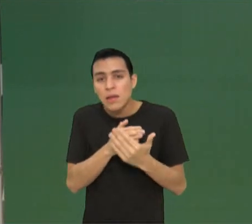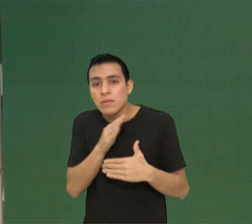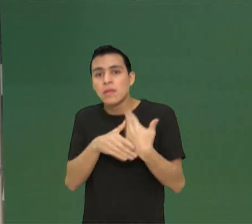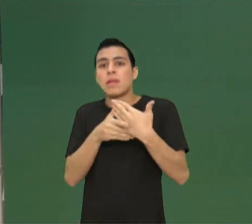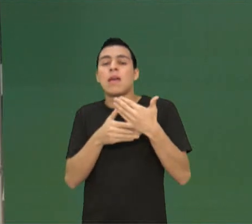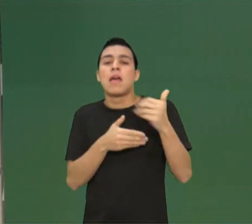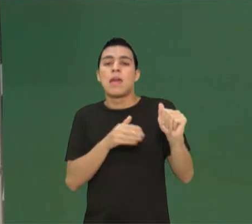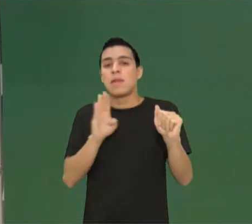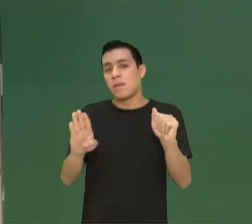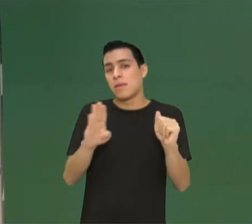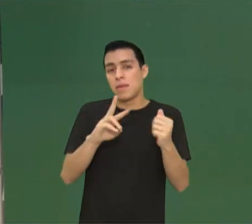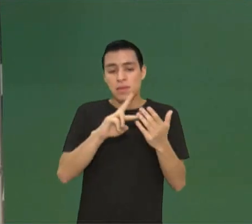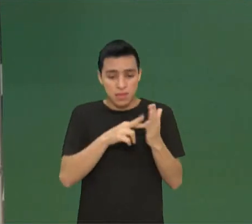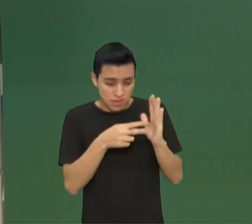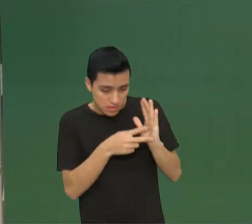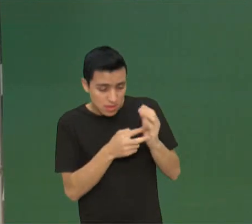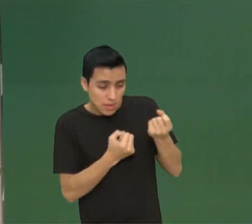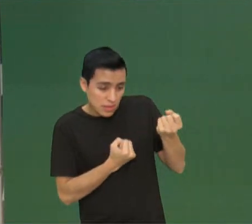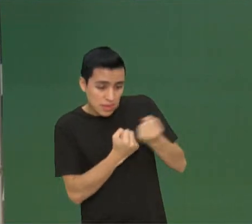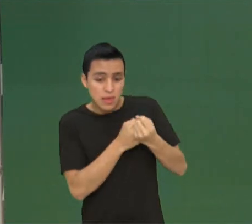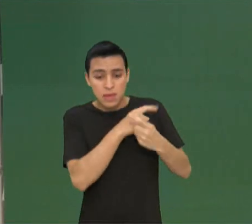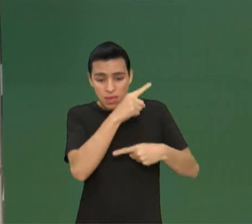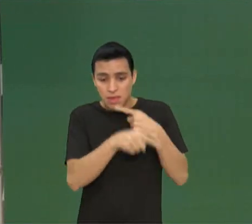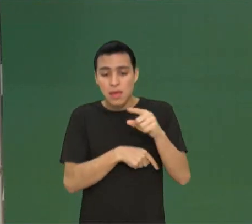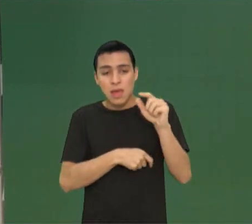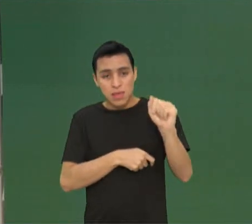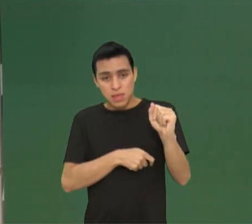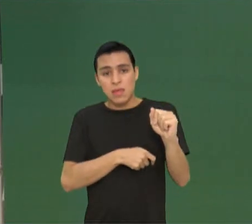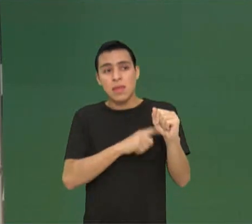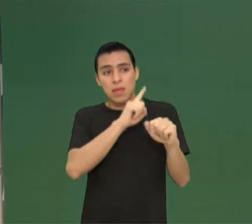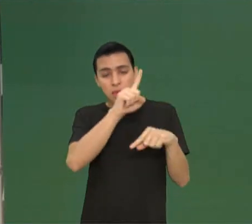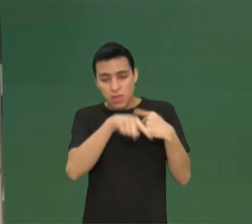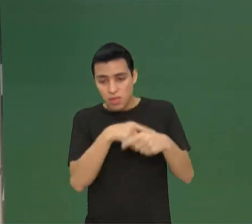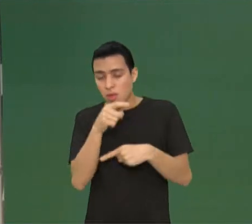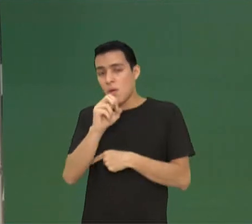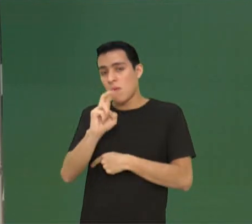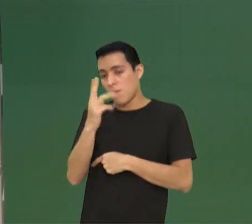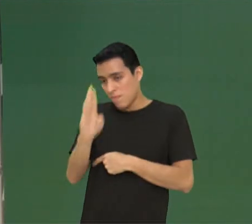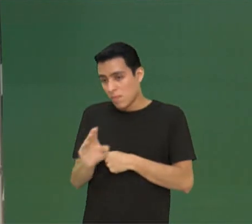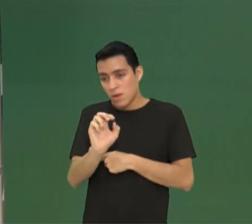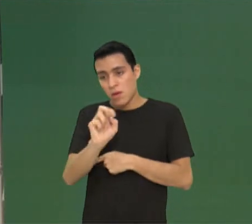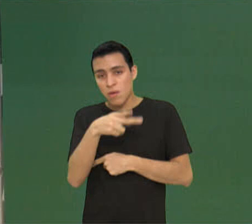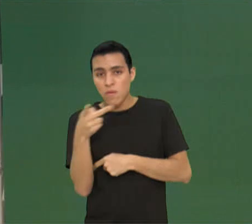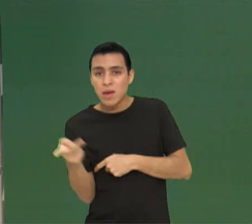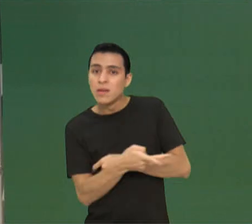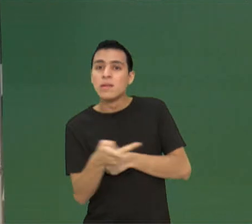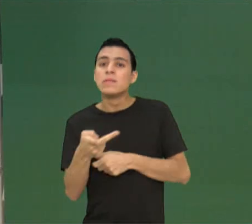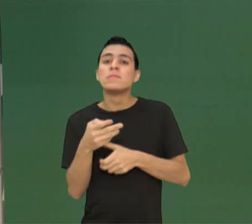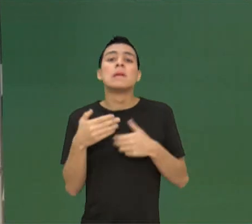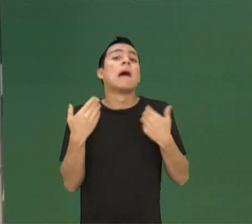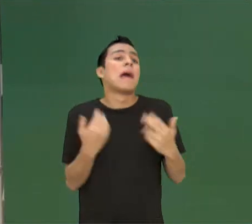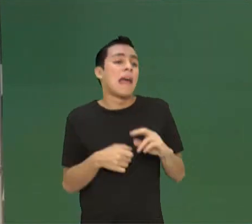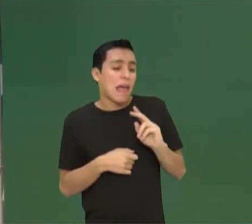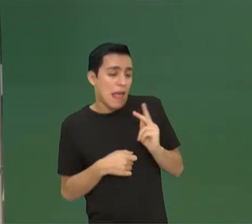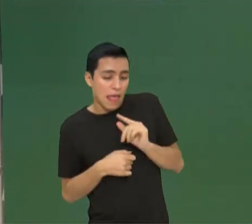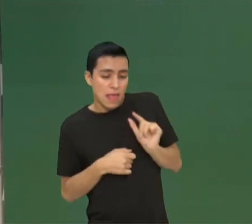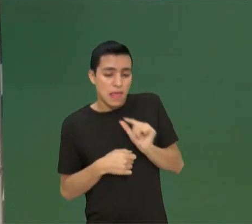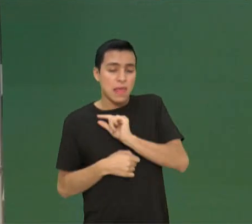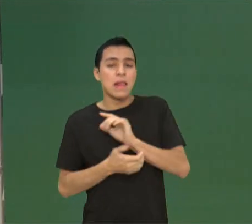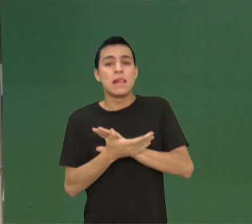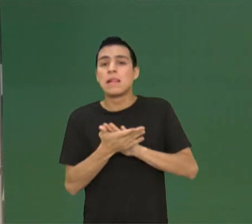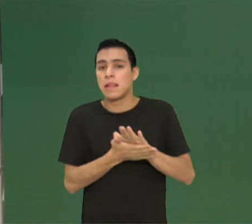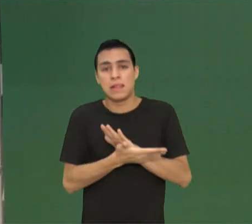pai. Portanto, o pai dele também vai ser positivo. Então, homem positivo,